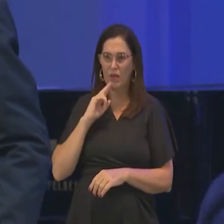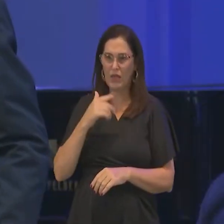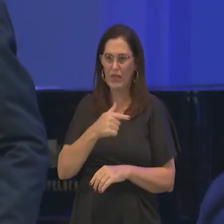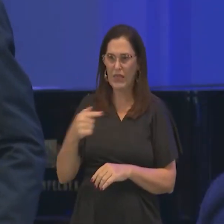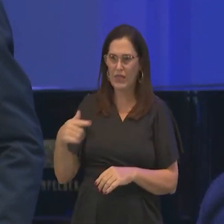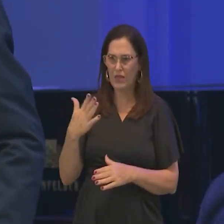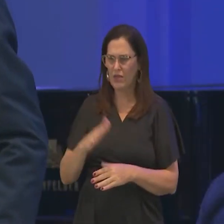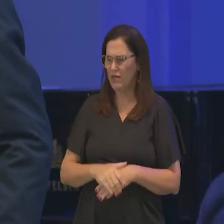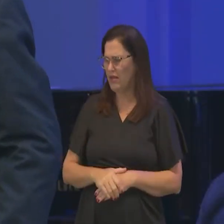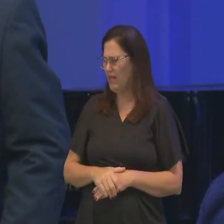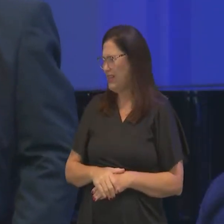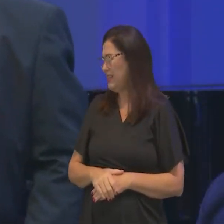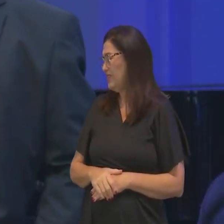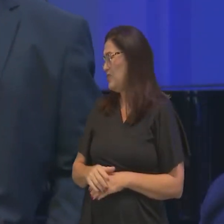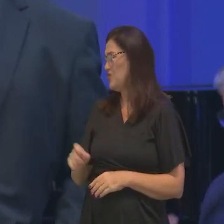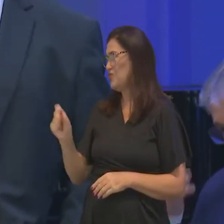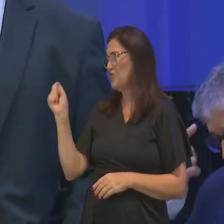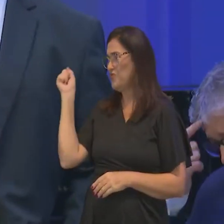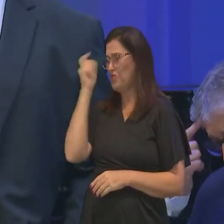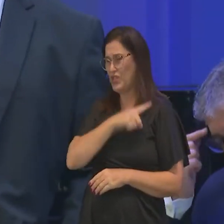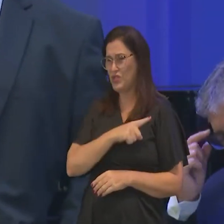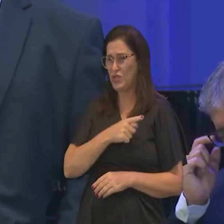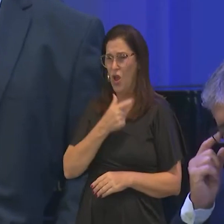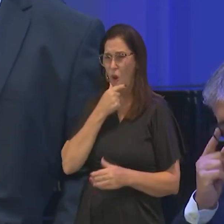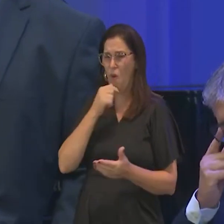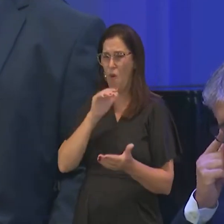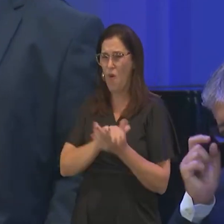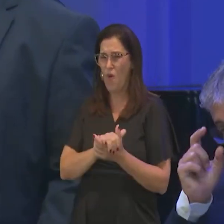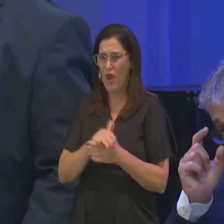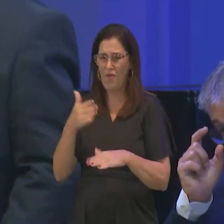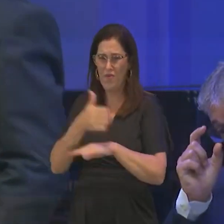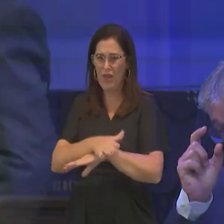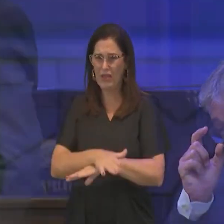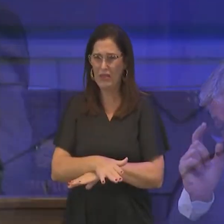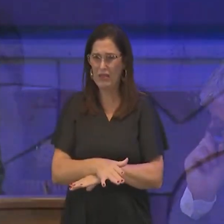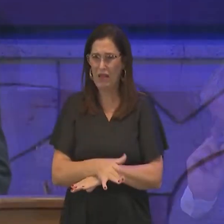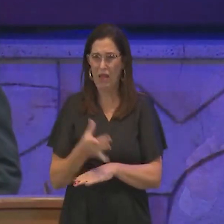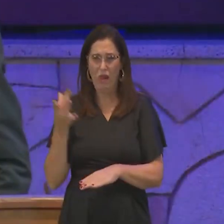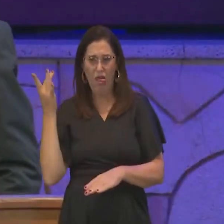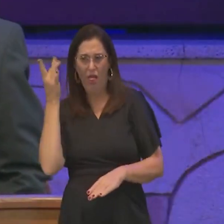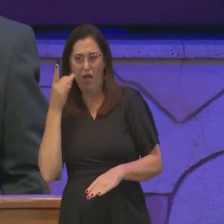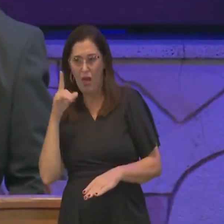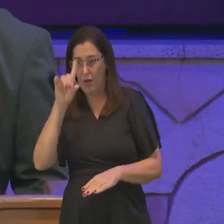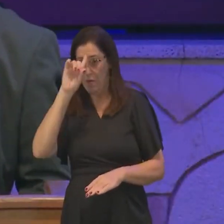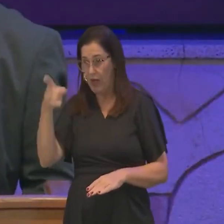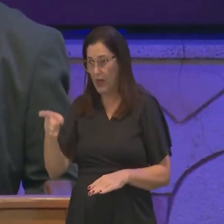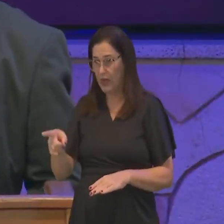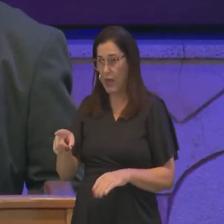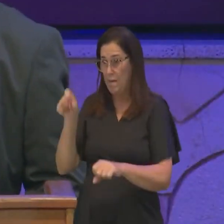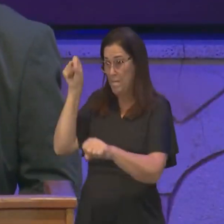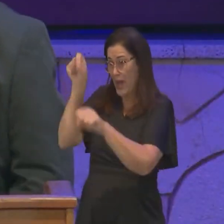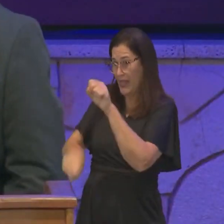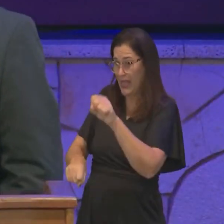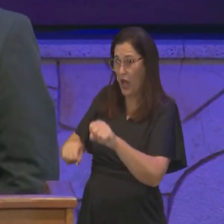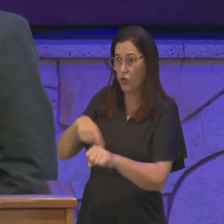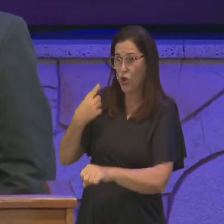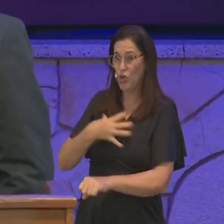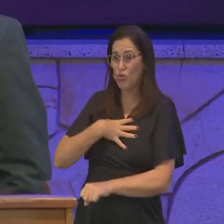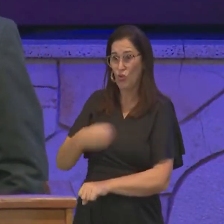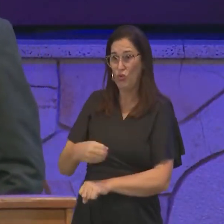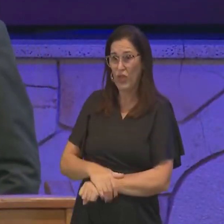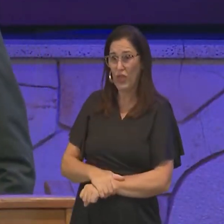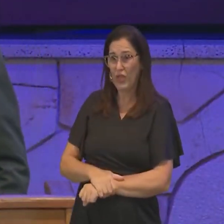drama terrível. O meu marido, que frequenta aquela seita satânica, chegou em casa com ordem para tirar a vida do nosso filho.